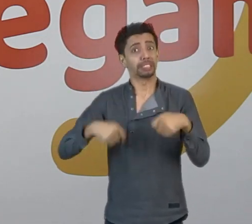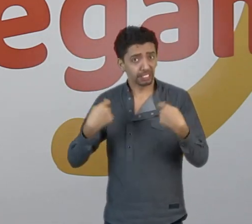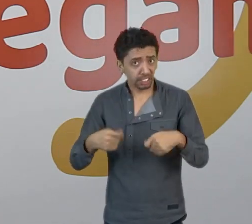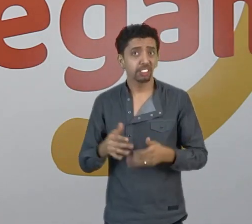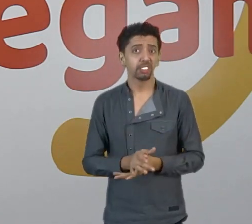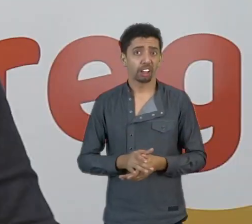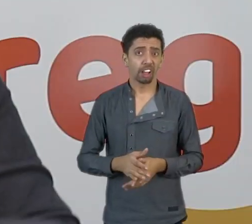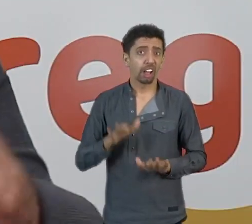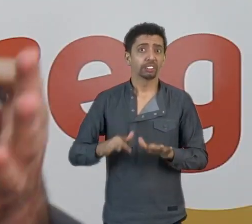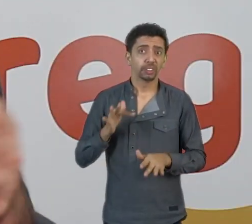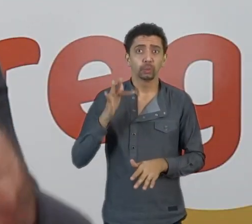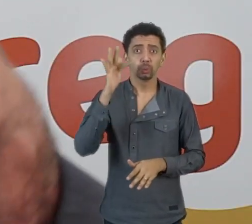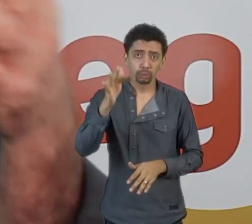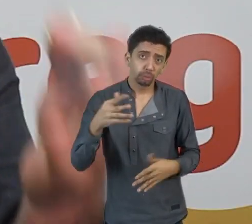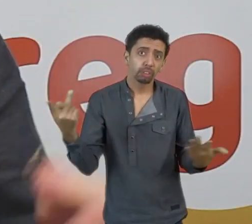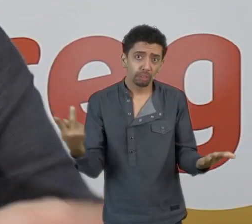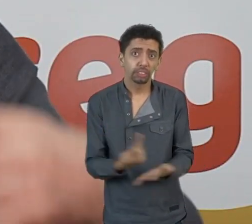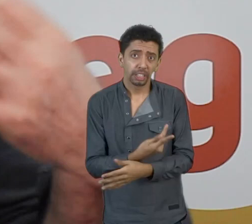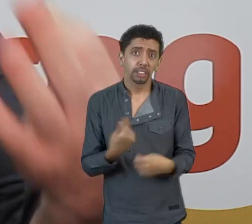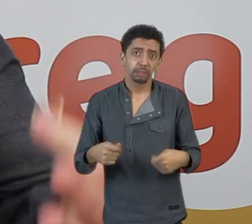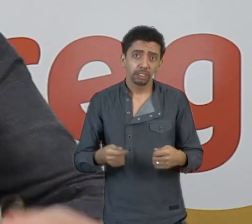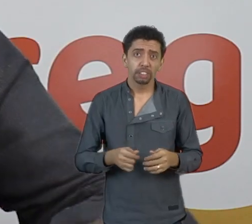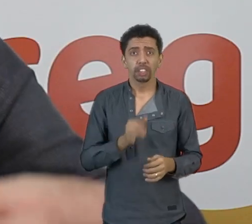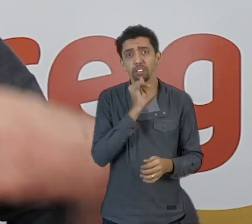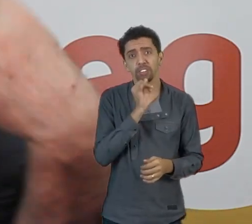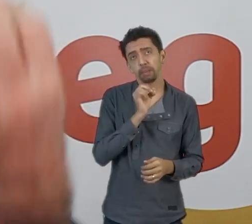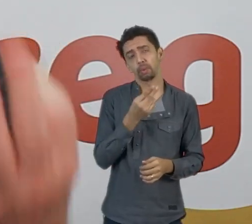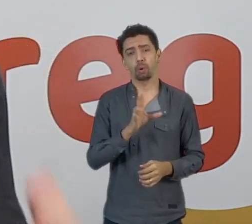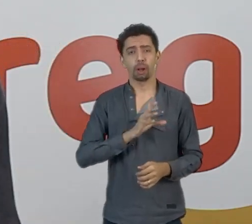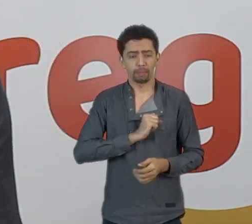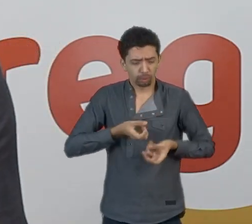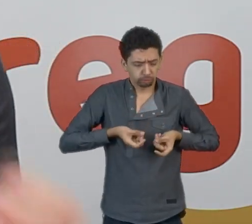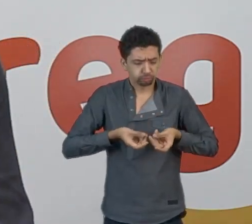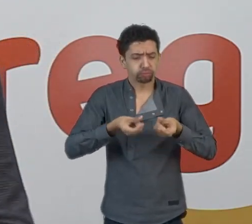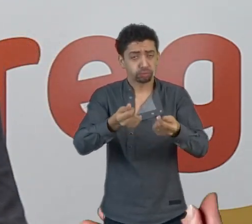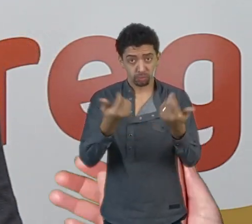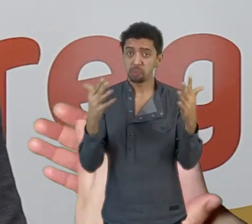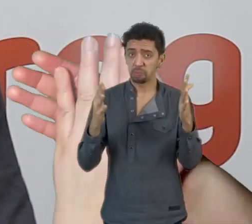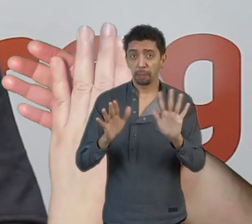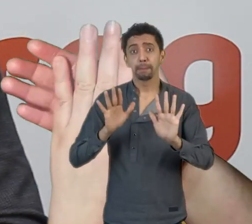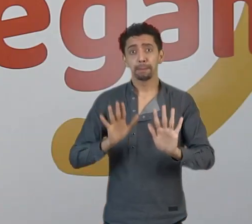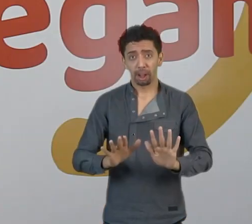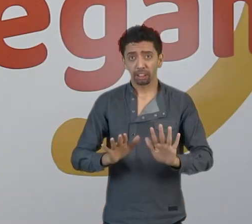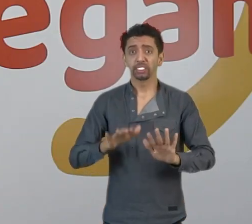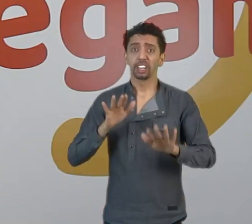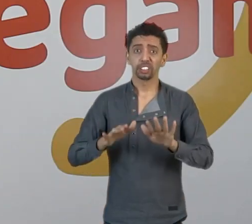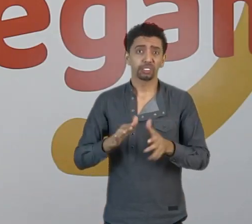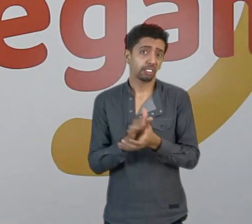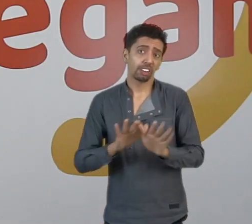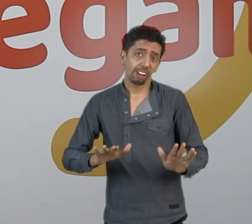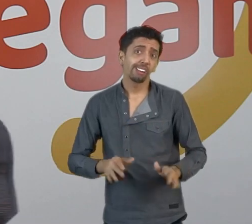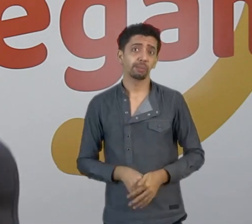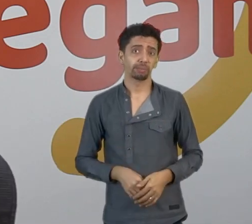ou não pode ser que essa paixão esse amor dure eternamente eu aplaudo eu